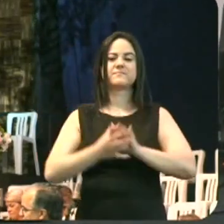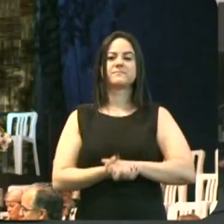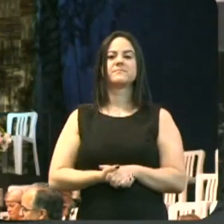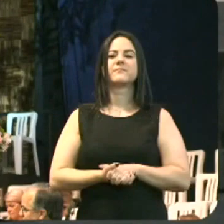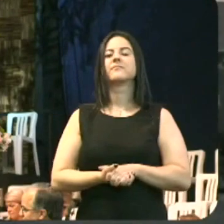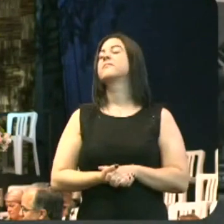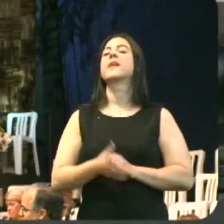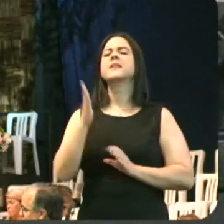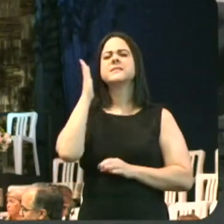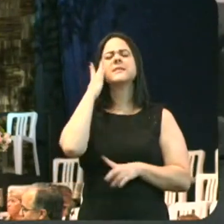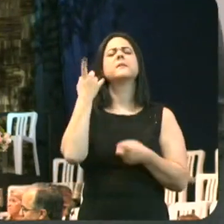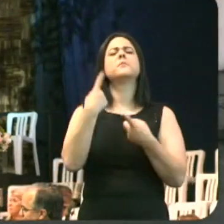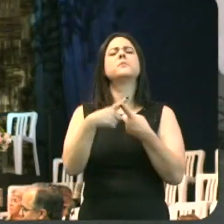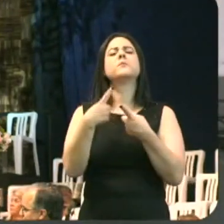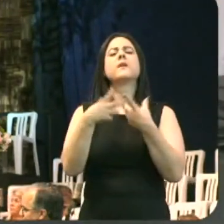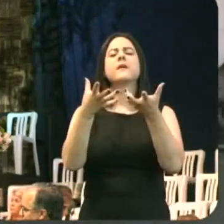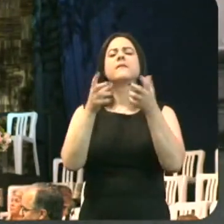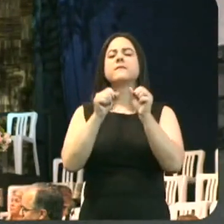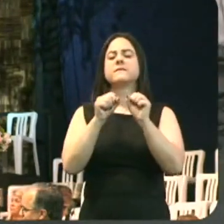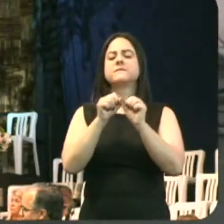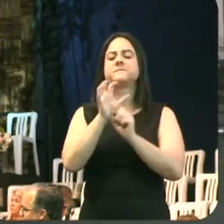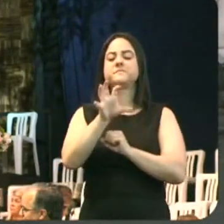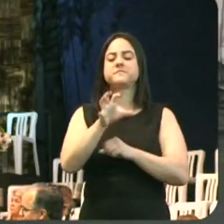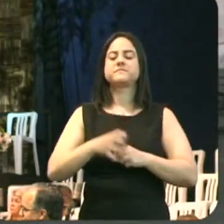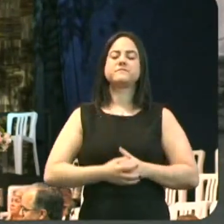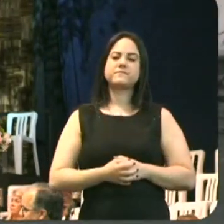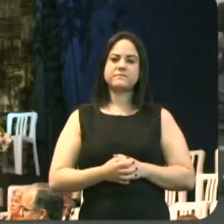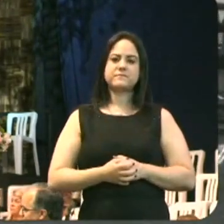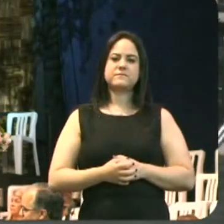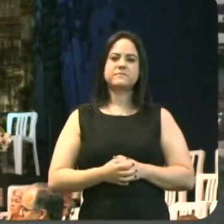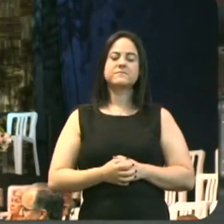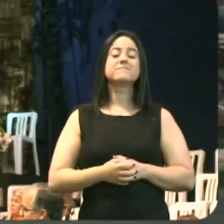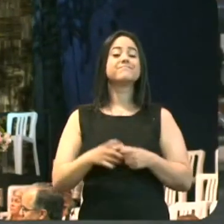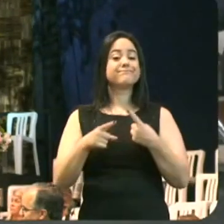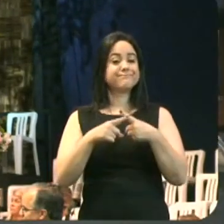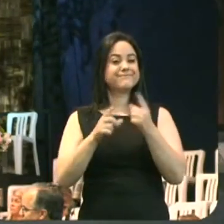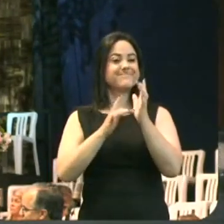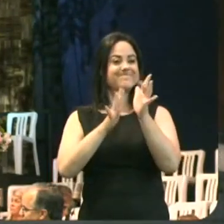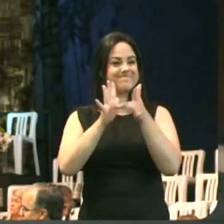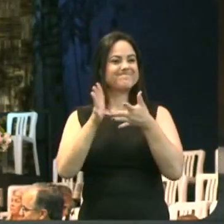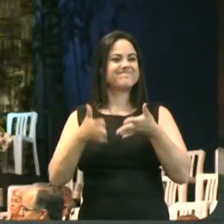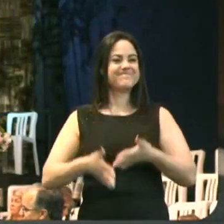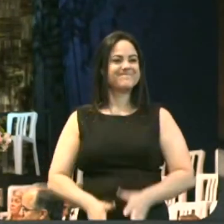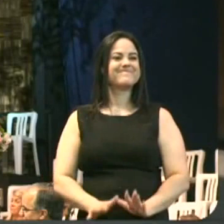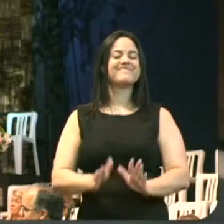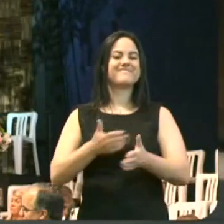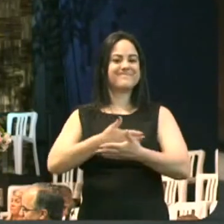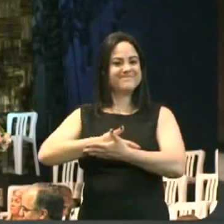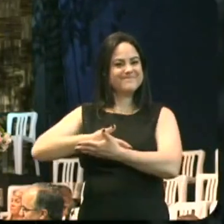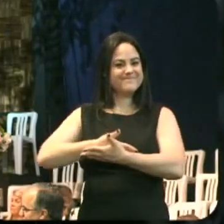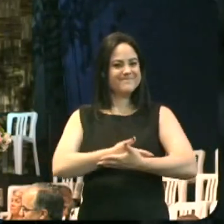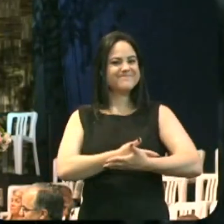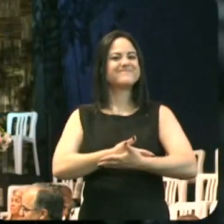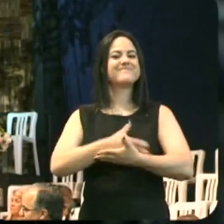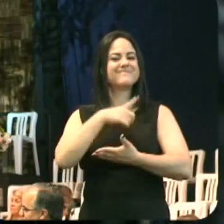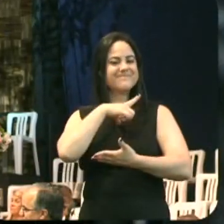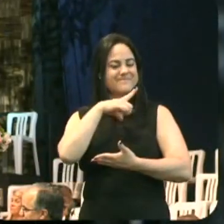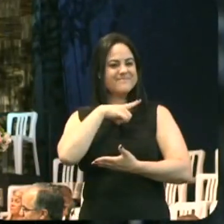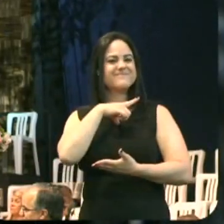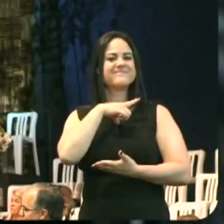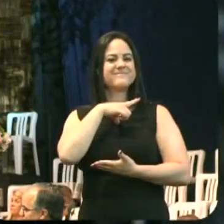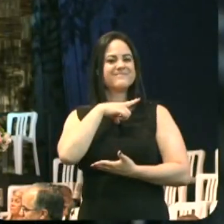E sabe por que Ele quer fazer isso? Porque um menino nos nasceu, vindo de